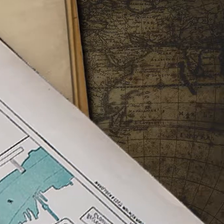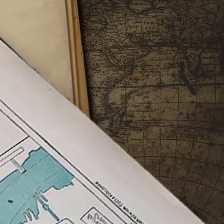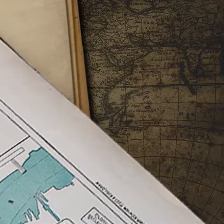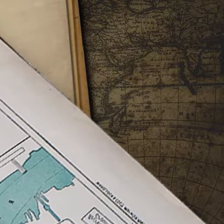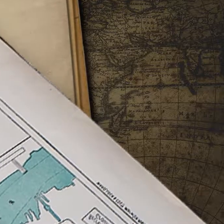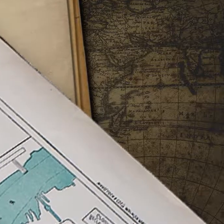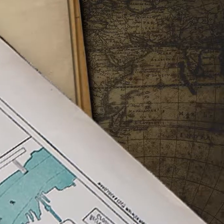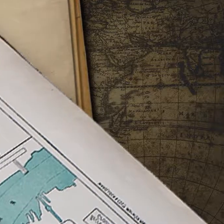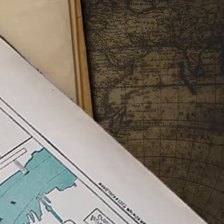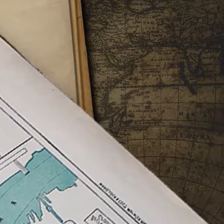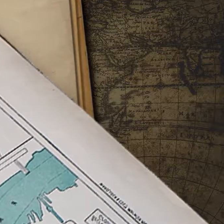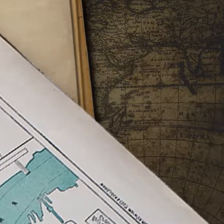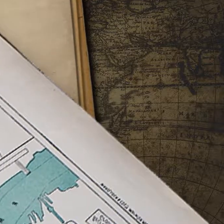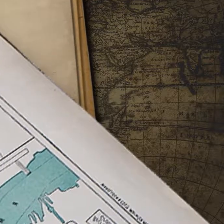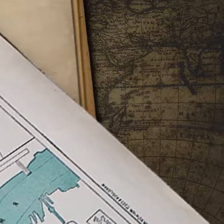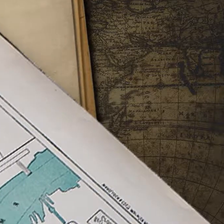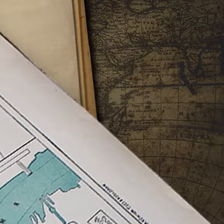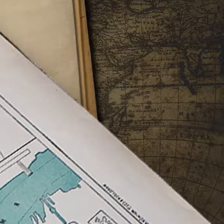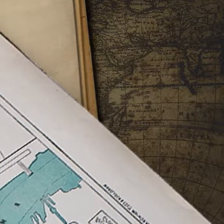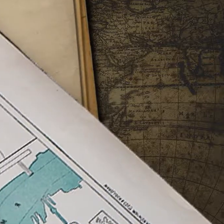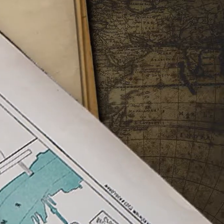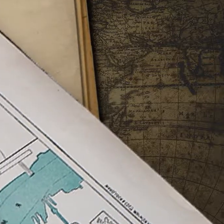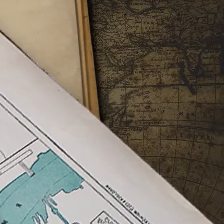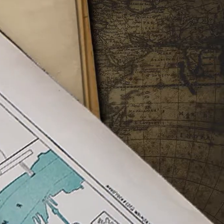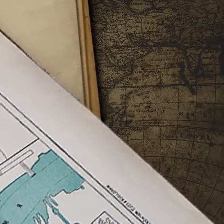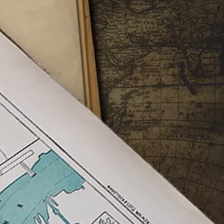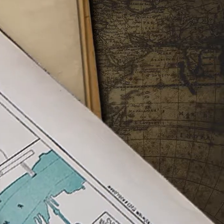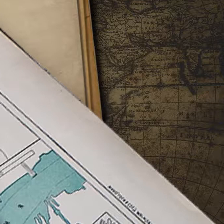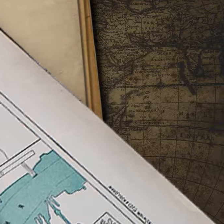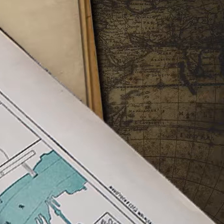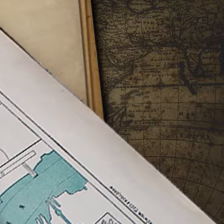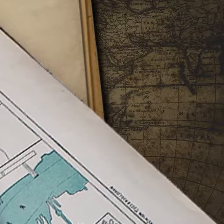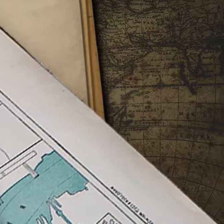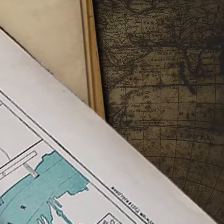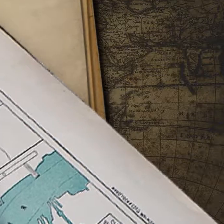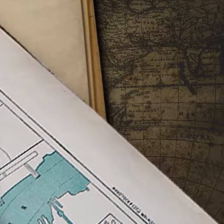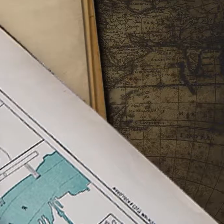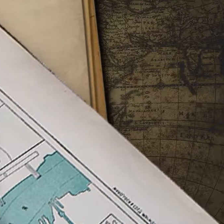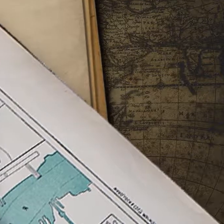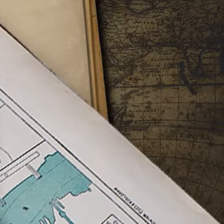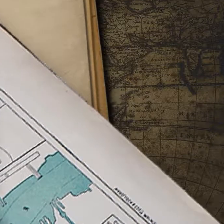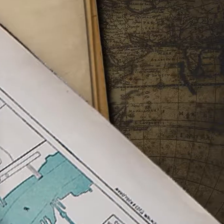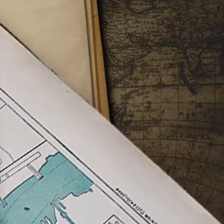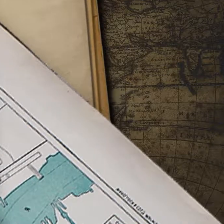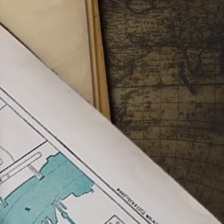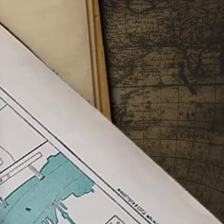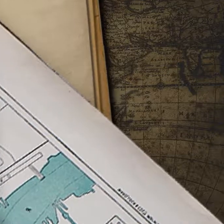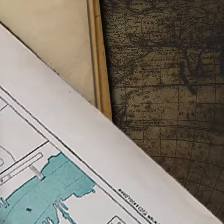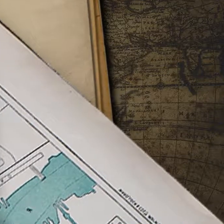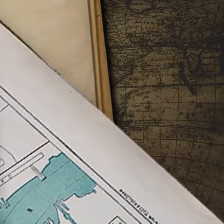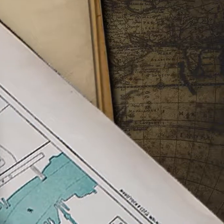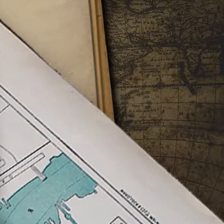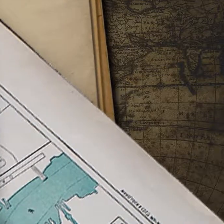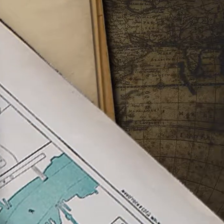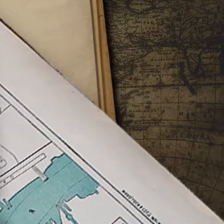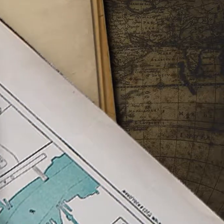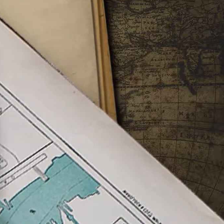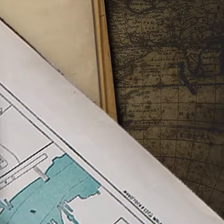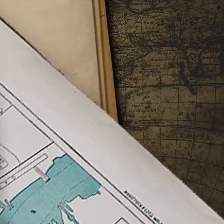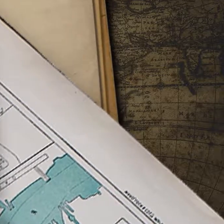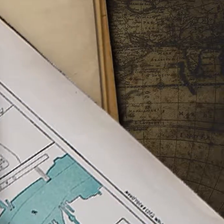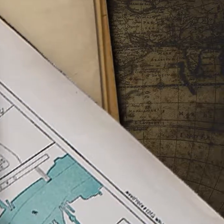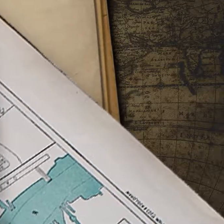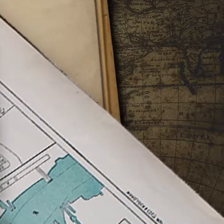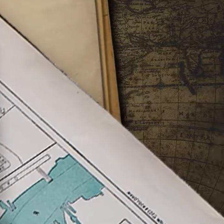um dos sapatos de Passepartout, que estende os braços para ele. Tanto o promotor como o juiz, que está ao lado, numa plataforma um